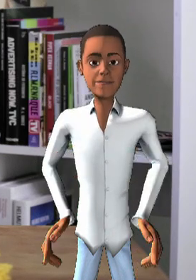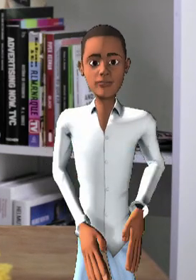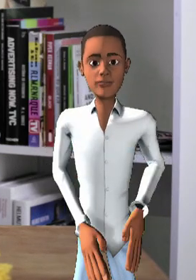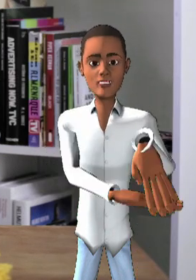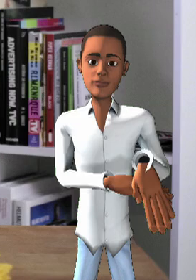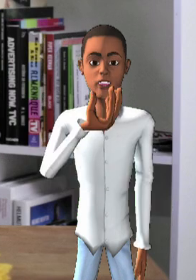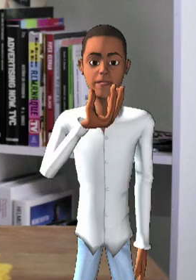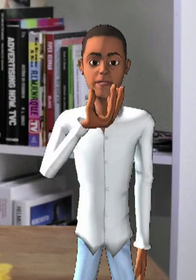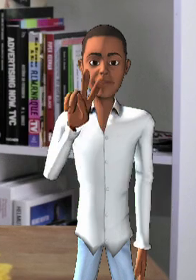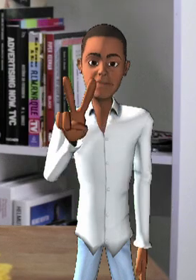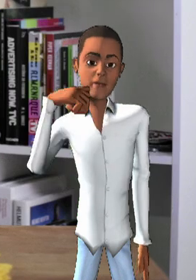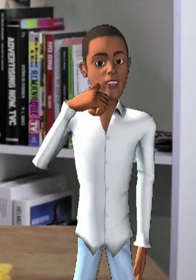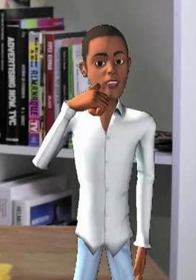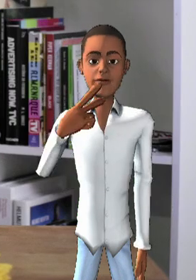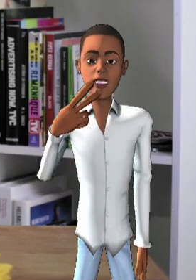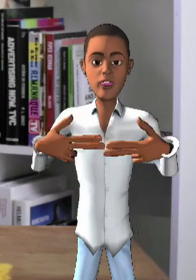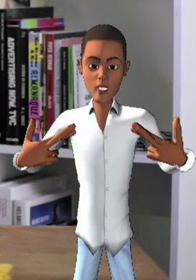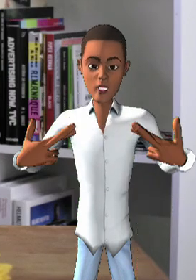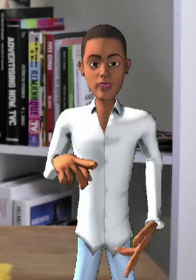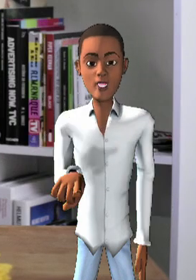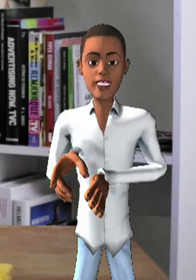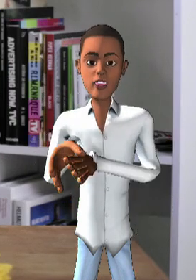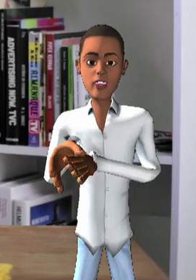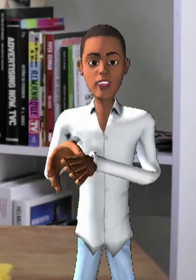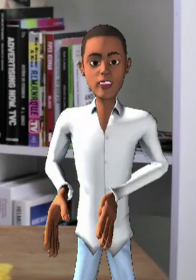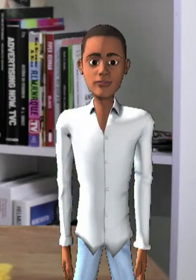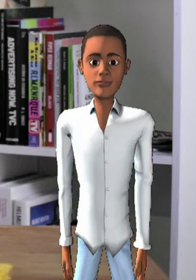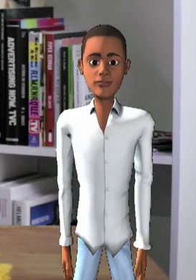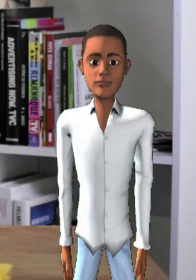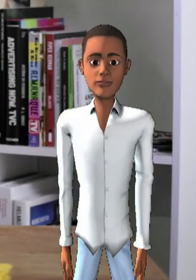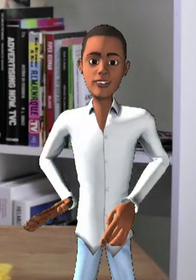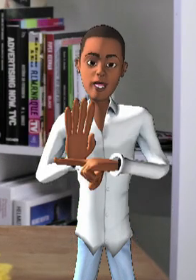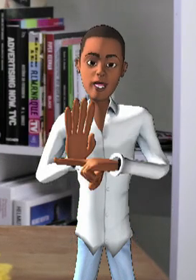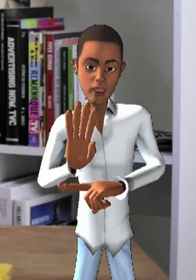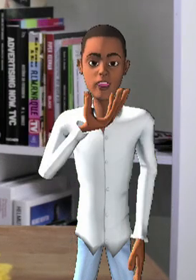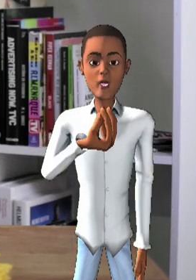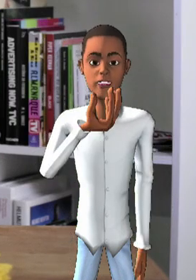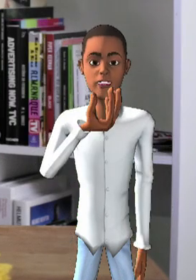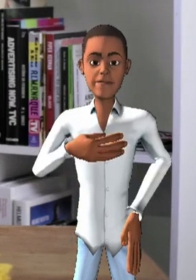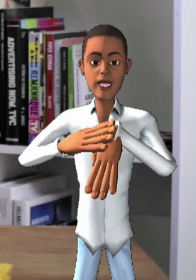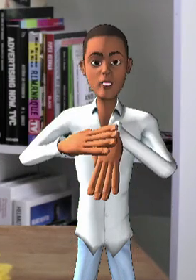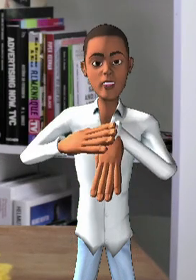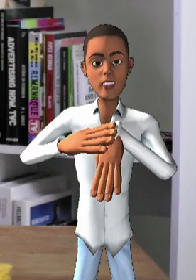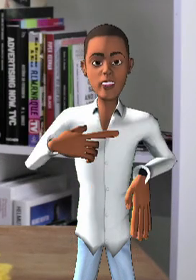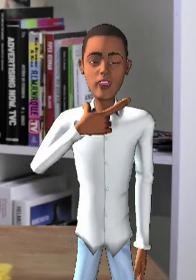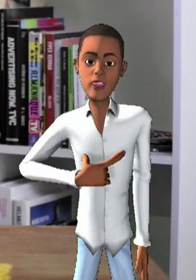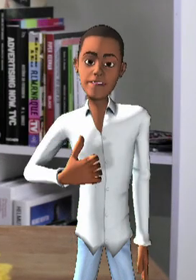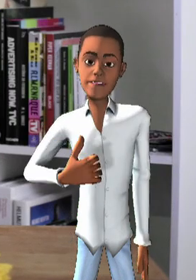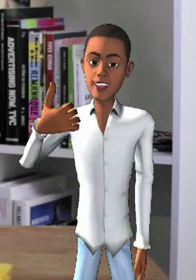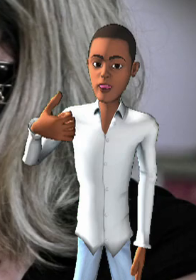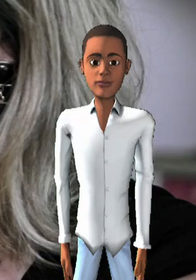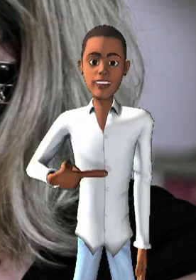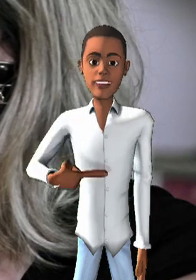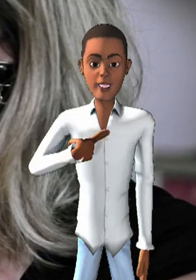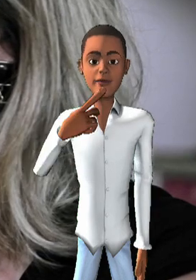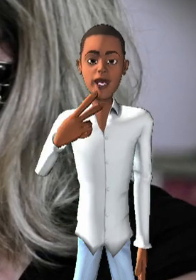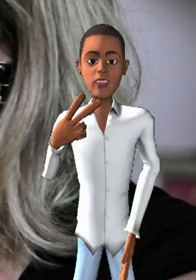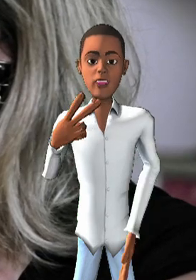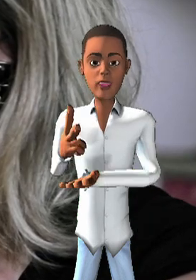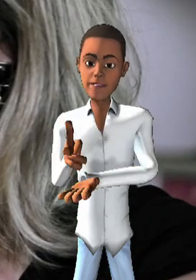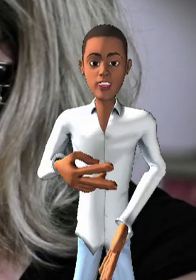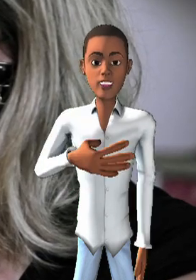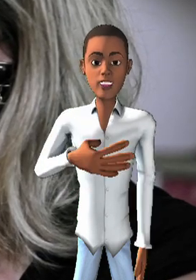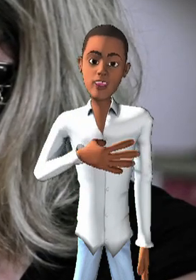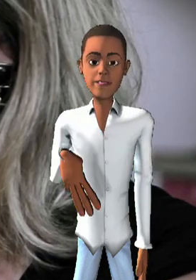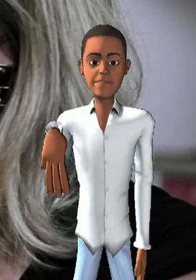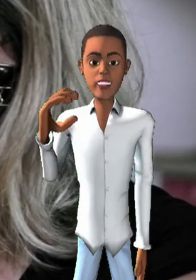isso? O cara mexeu com a menina na rua, você dá um toque nele, ajuda a mudar as atitudes dos homens. Uma coisa que eu sempre falo